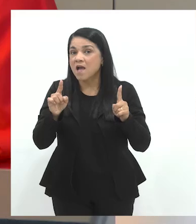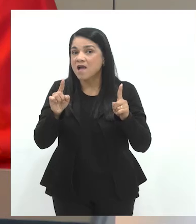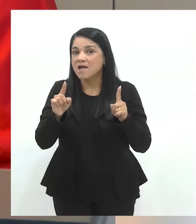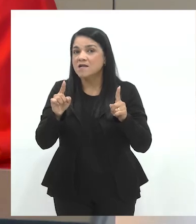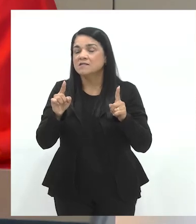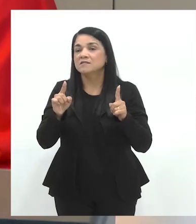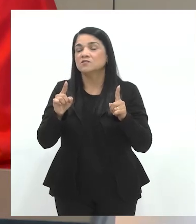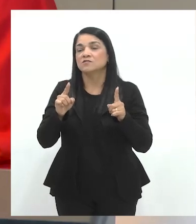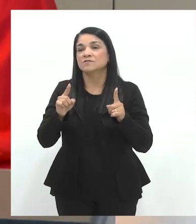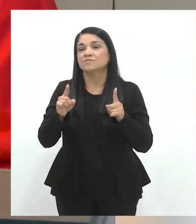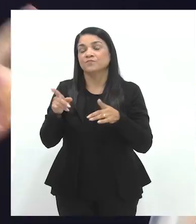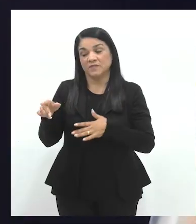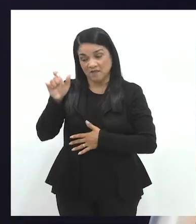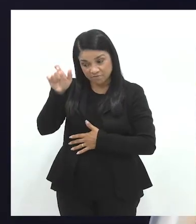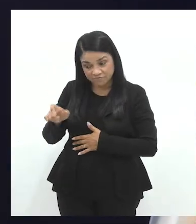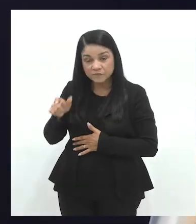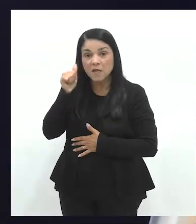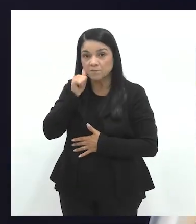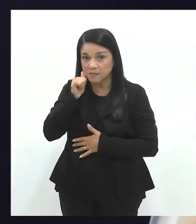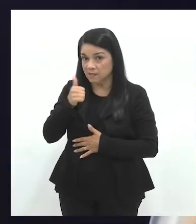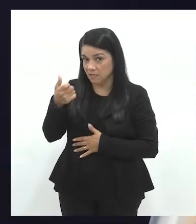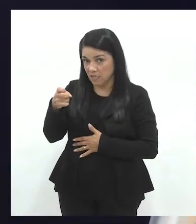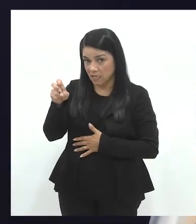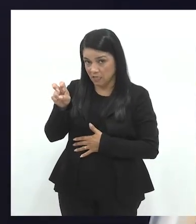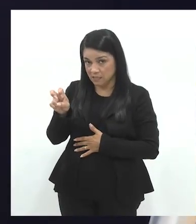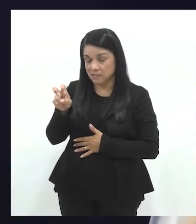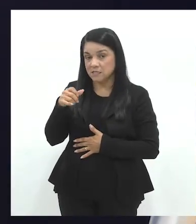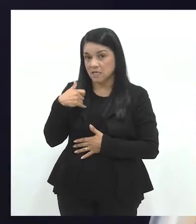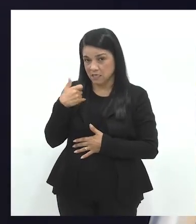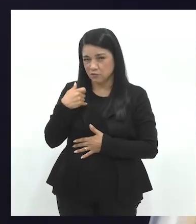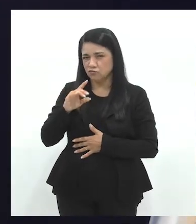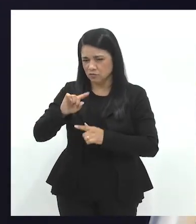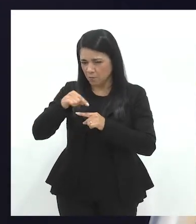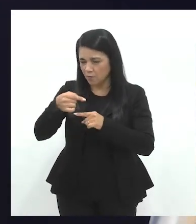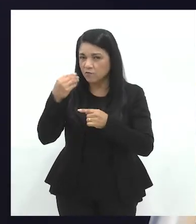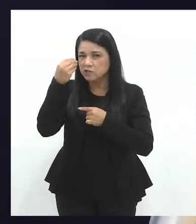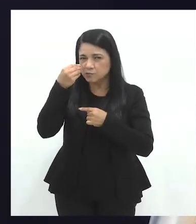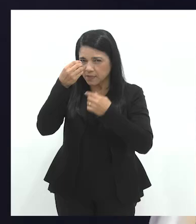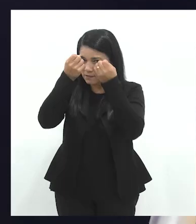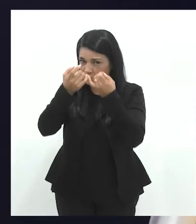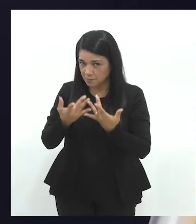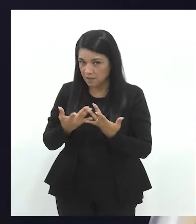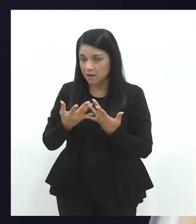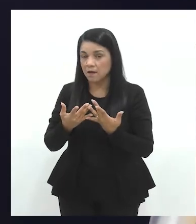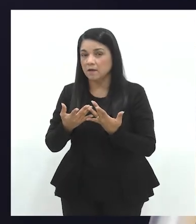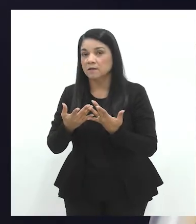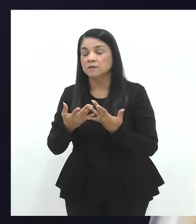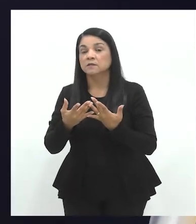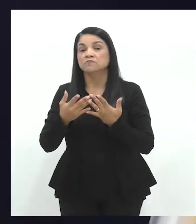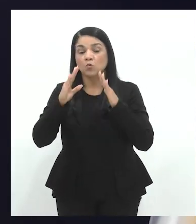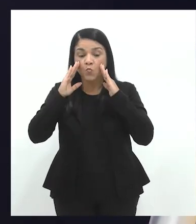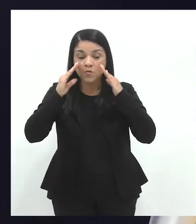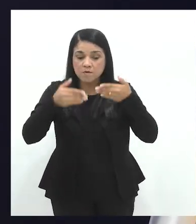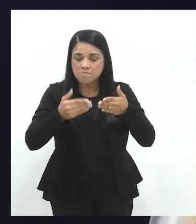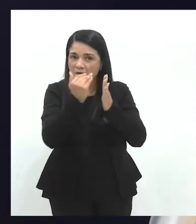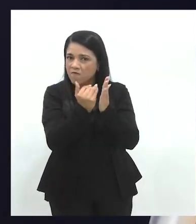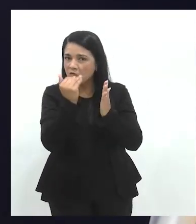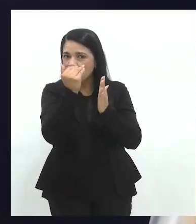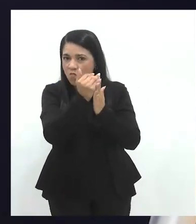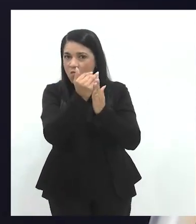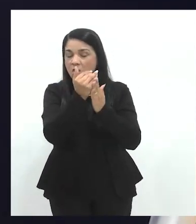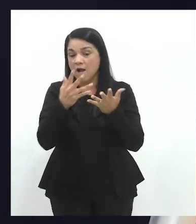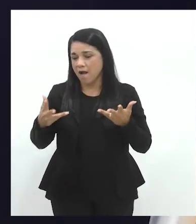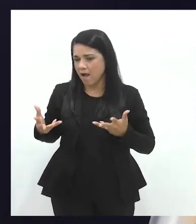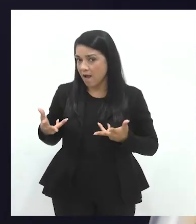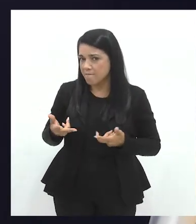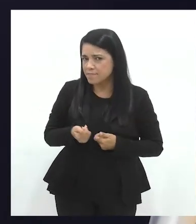Então, assim, continuando aqui no caso dessa paciente, já eu vou te contar uma experiência de um caso com um hiperfoco e